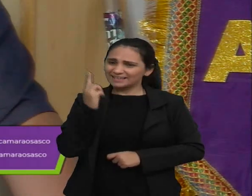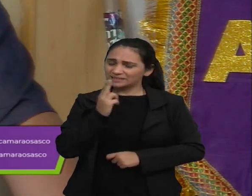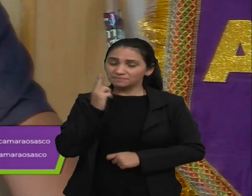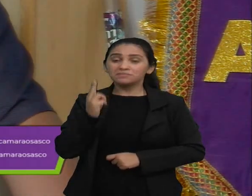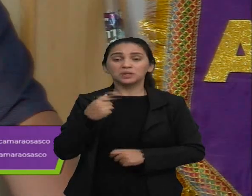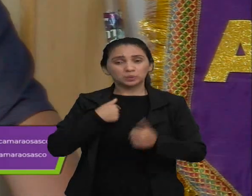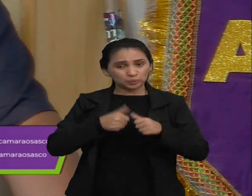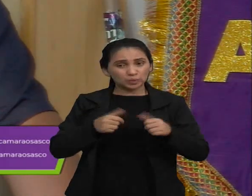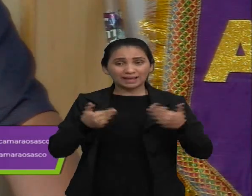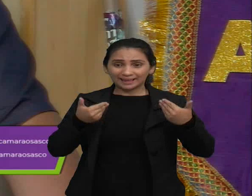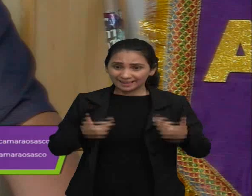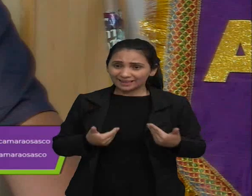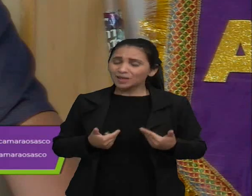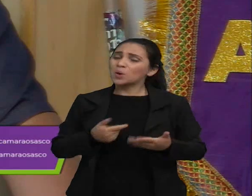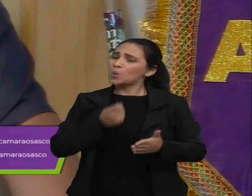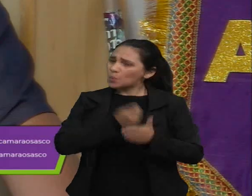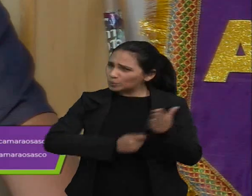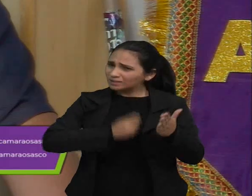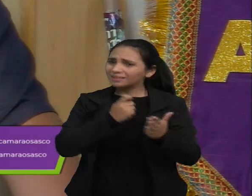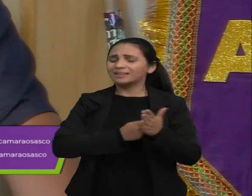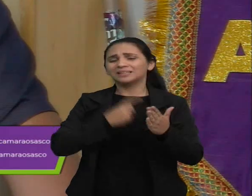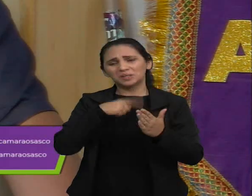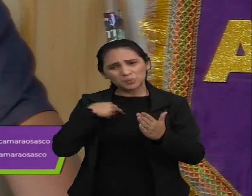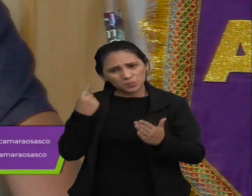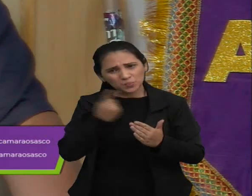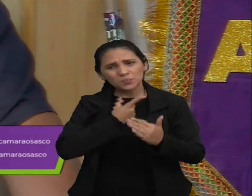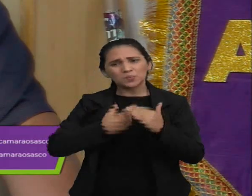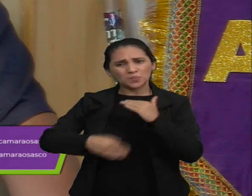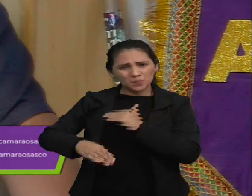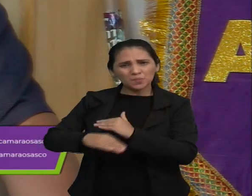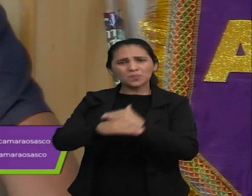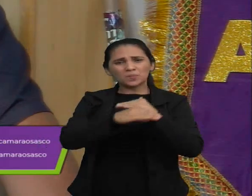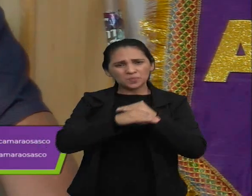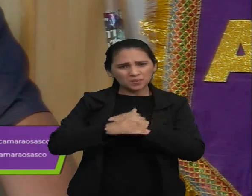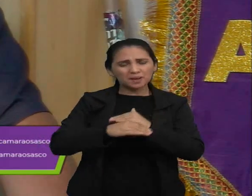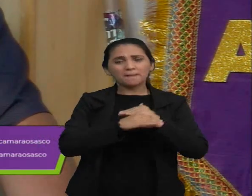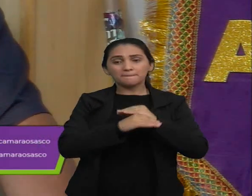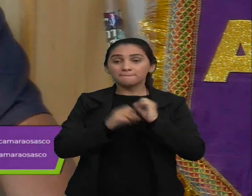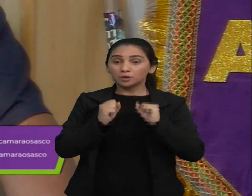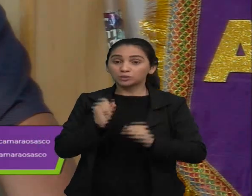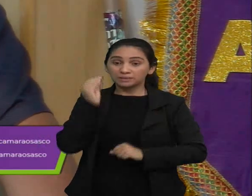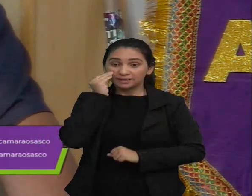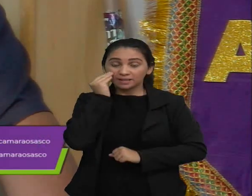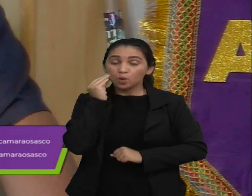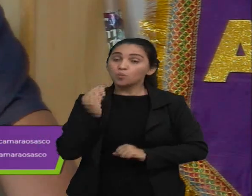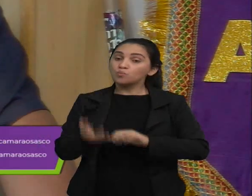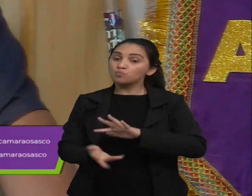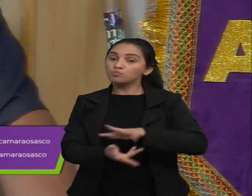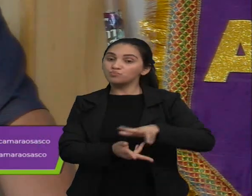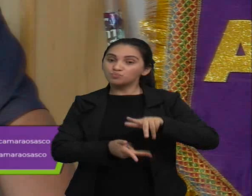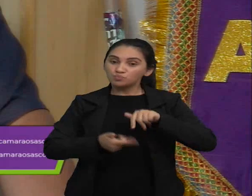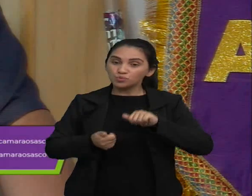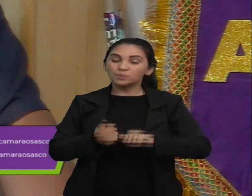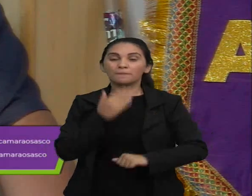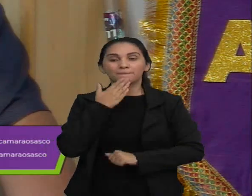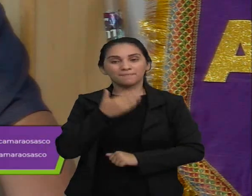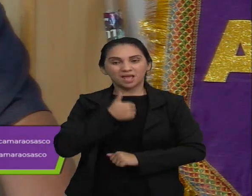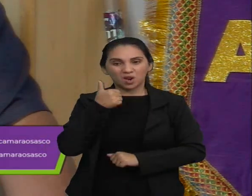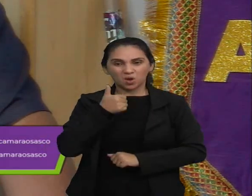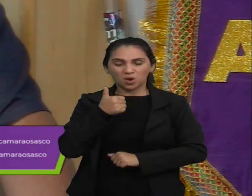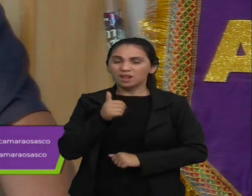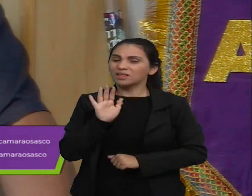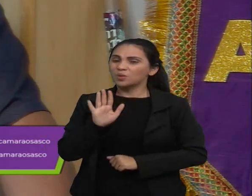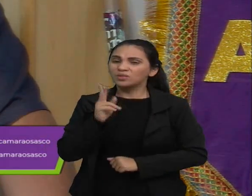parlamentar lutando junto com vocês para que a gente possa ter aí um mundo melhor e não estamos falando de